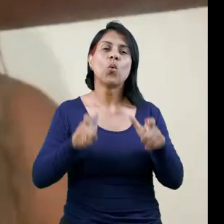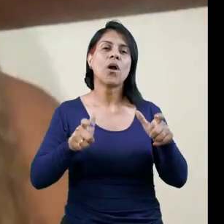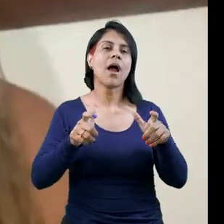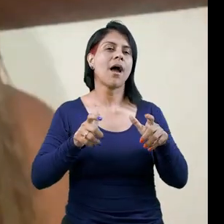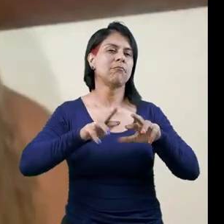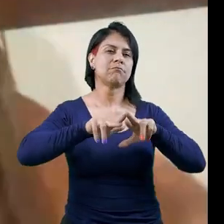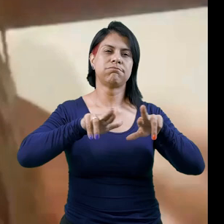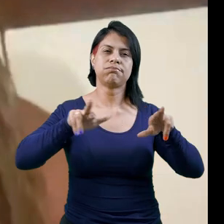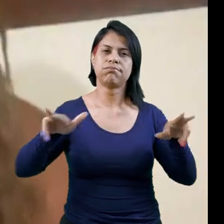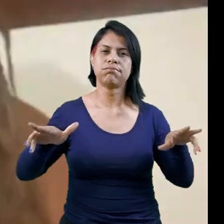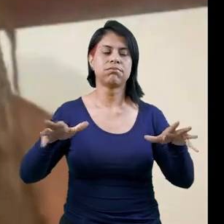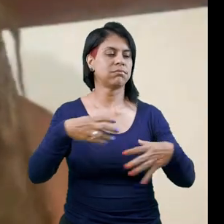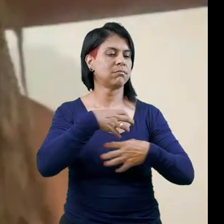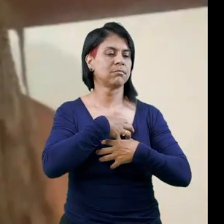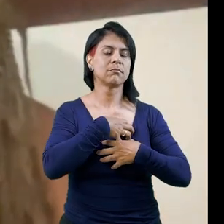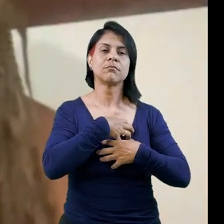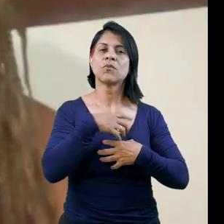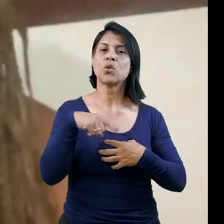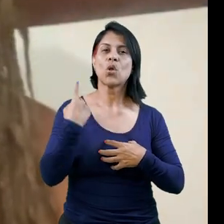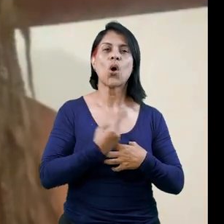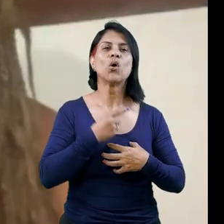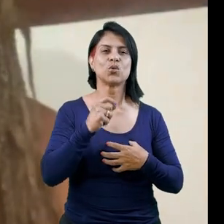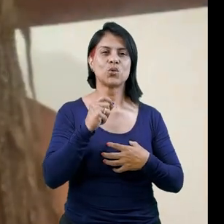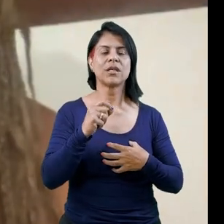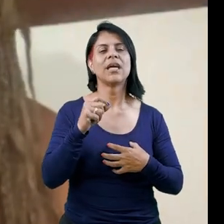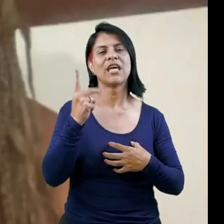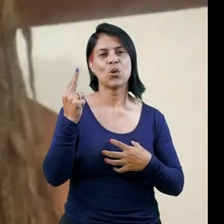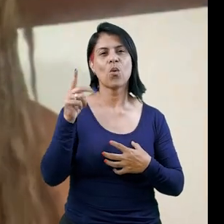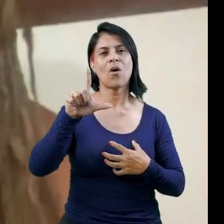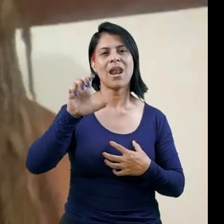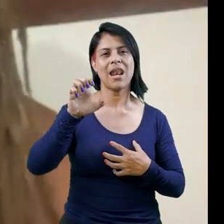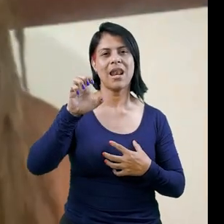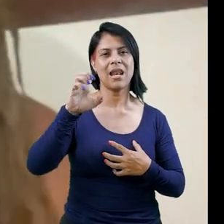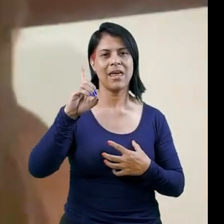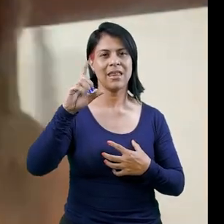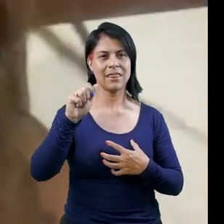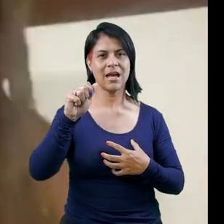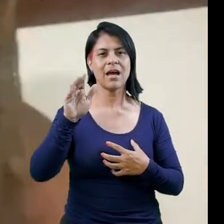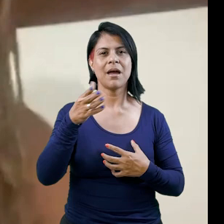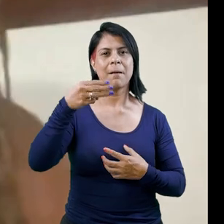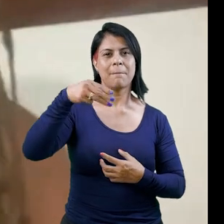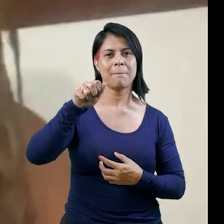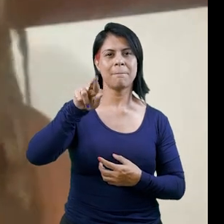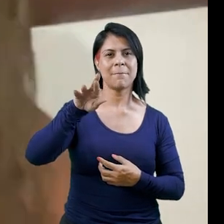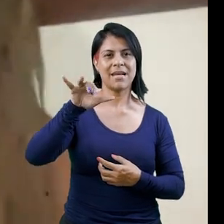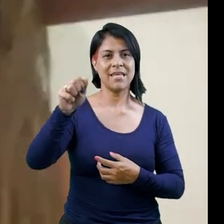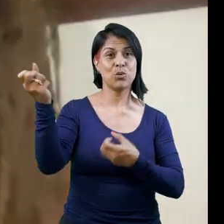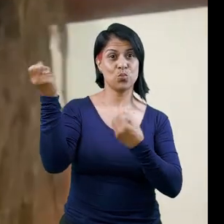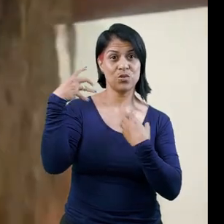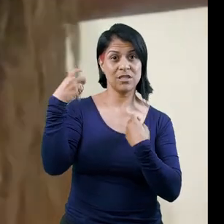tempos que são espiralados, como Leda Maria Martins nos ensina. Eu vou falar já da